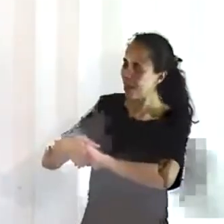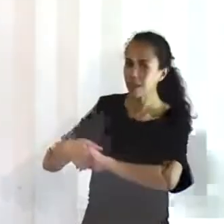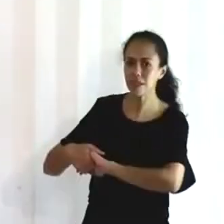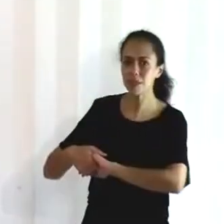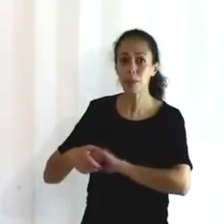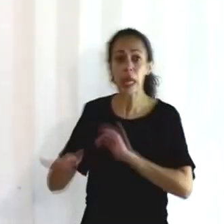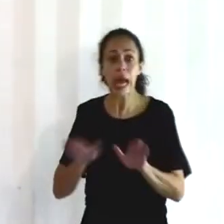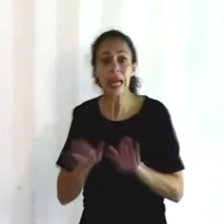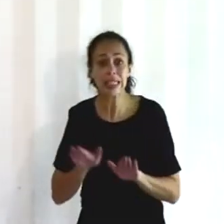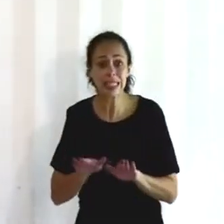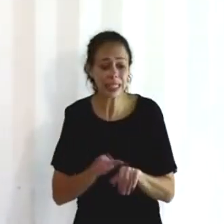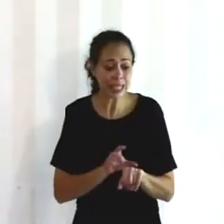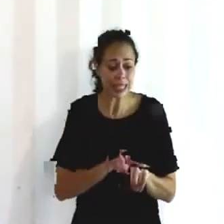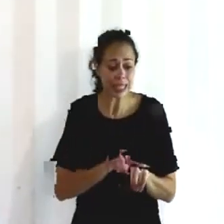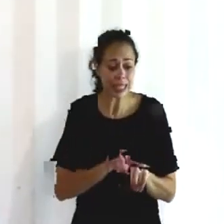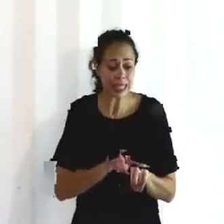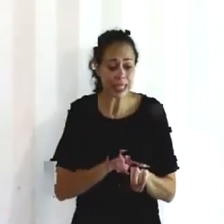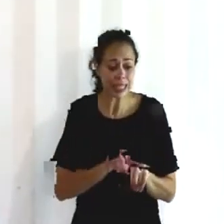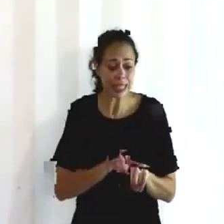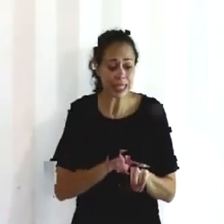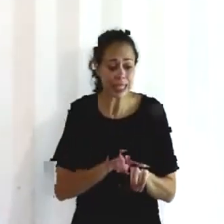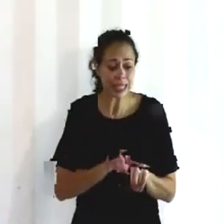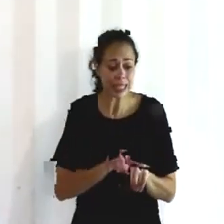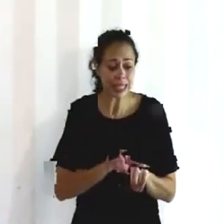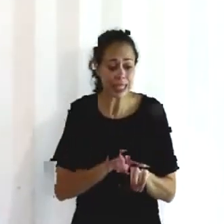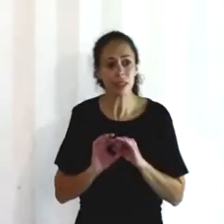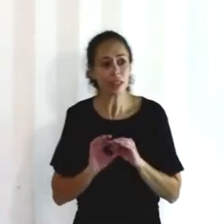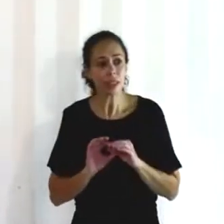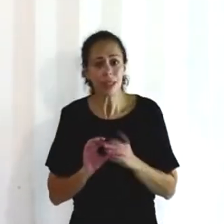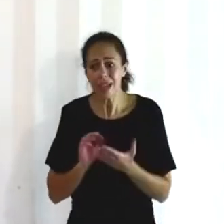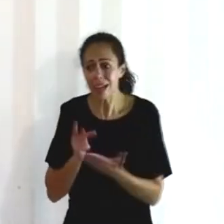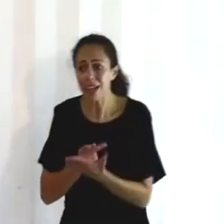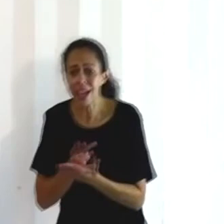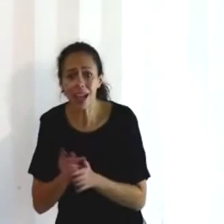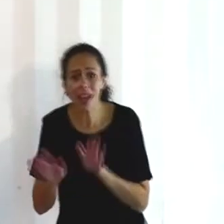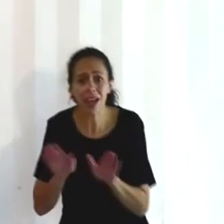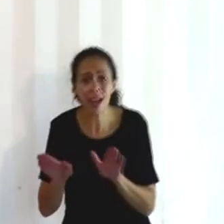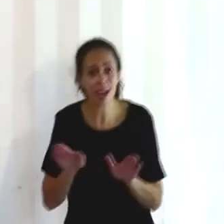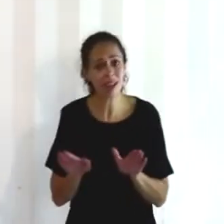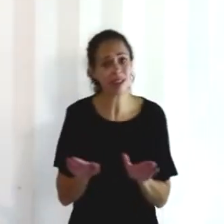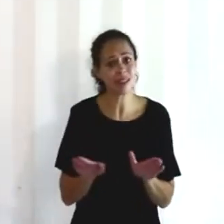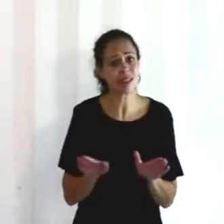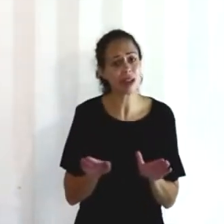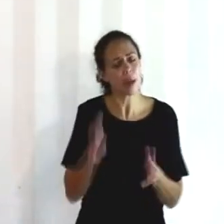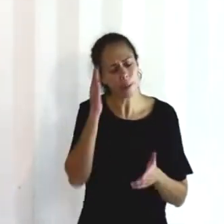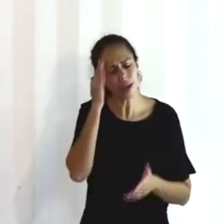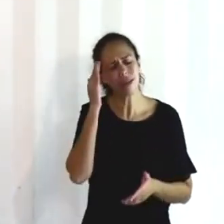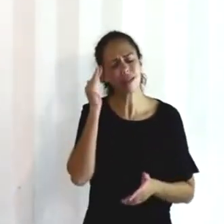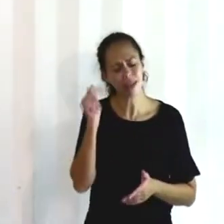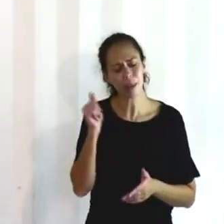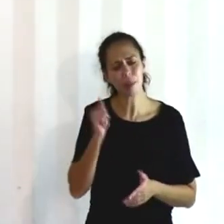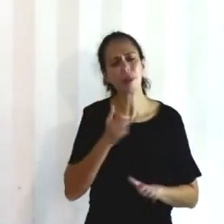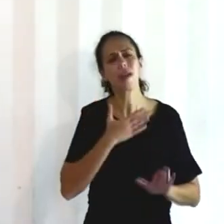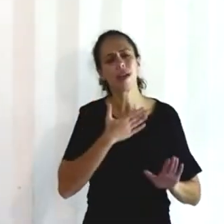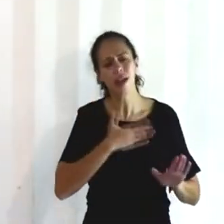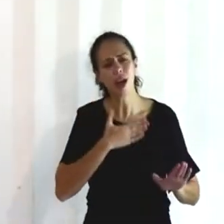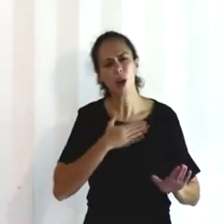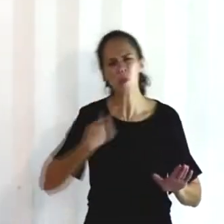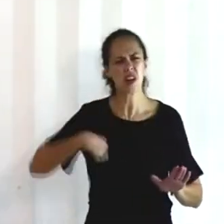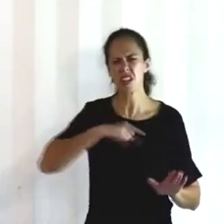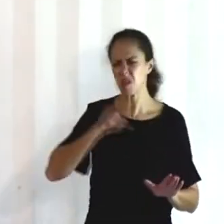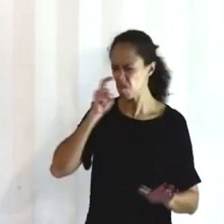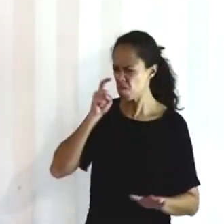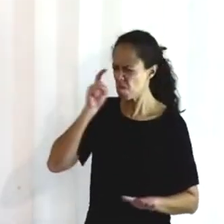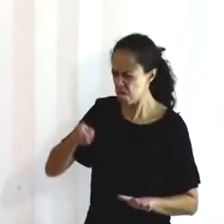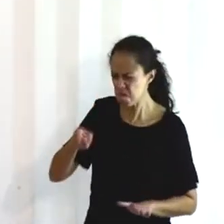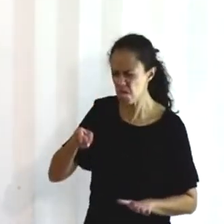atrasar no compromisso que marcaram conosco, quando as pessoas podem errar numa palavra, sabendo que terão de nós a